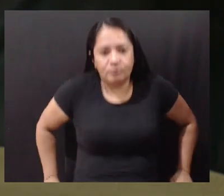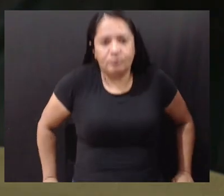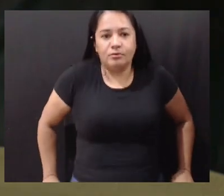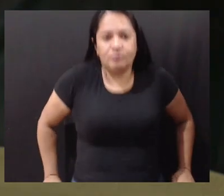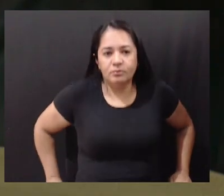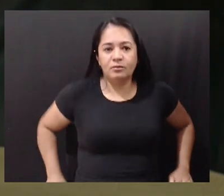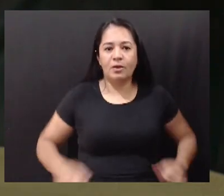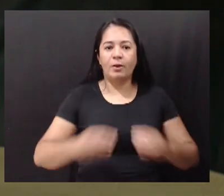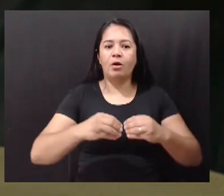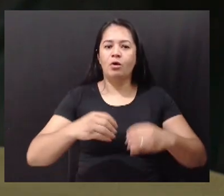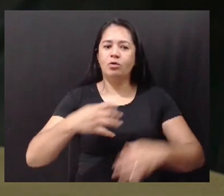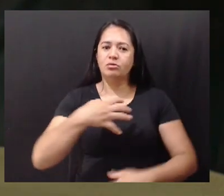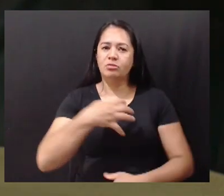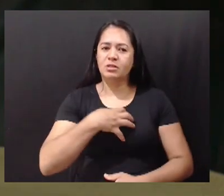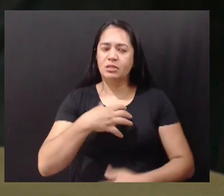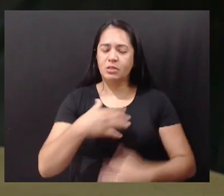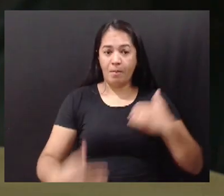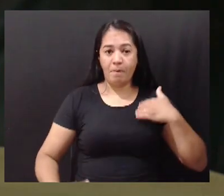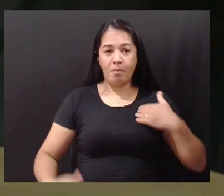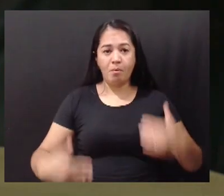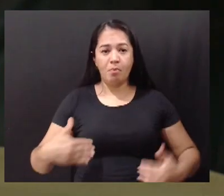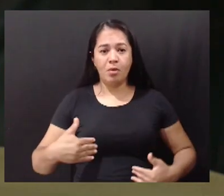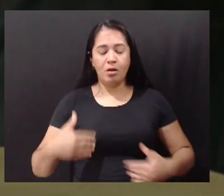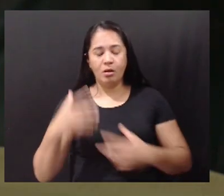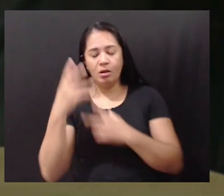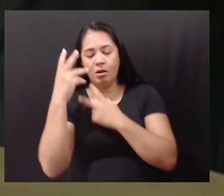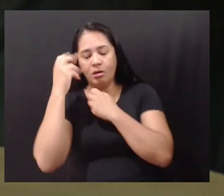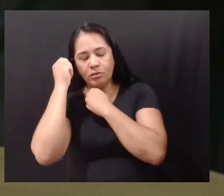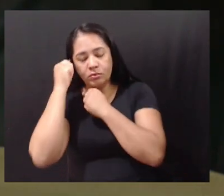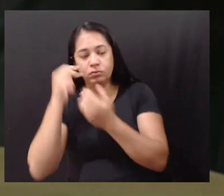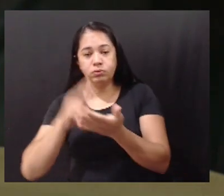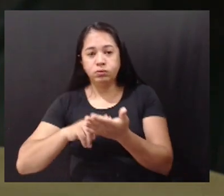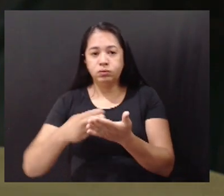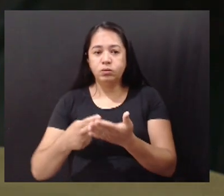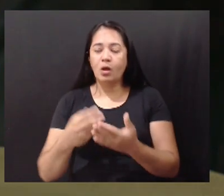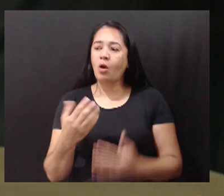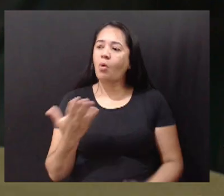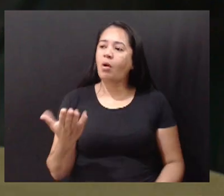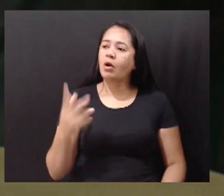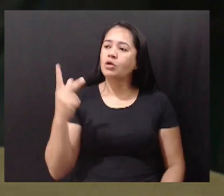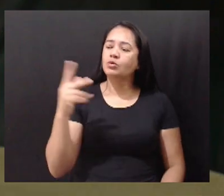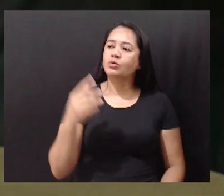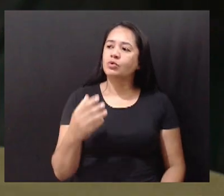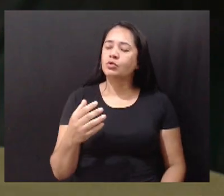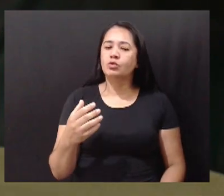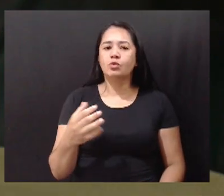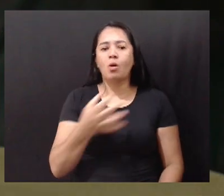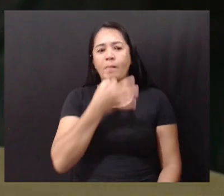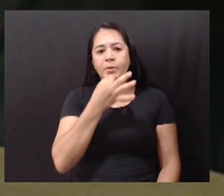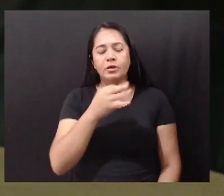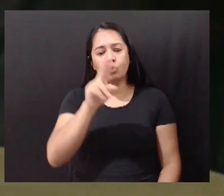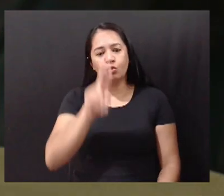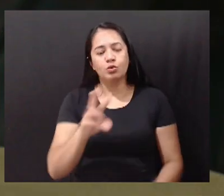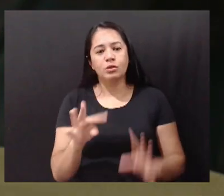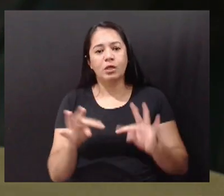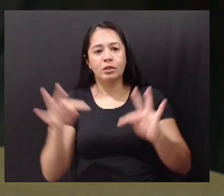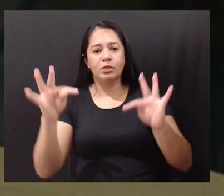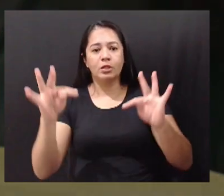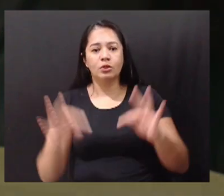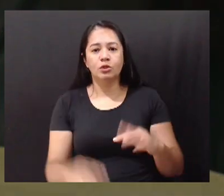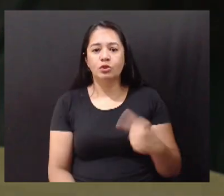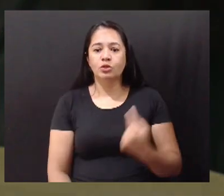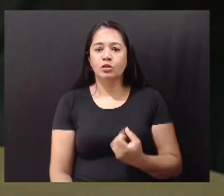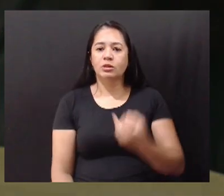distúrbios graves de sono. Qual que é a sua avaliação sobre o uso da tecnologia quando a gente fala de, vamos